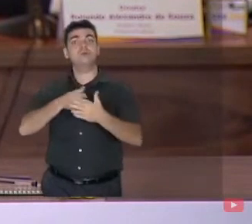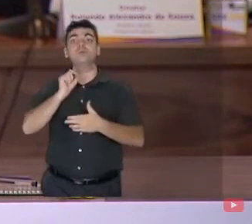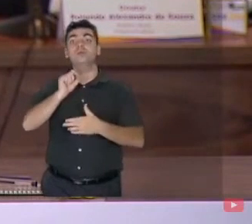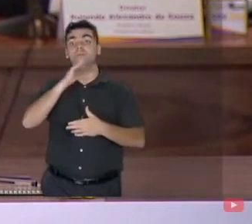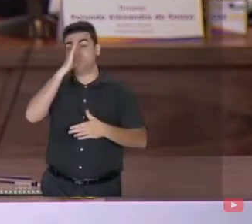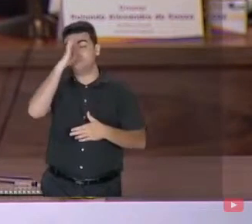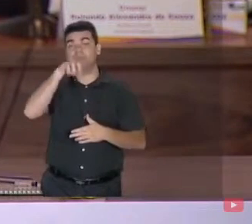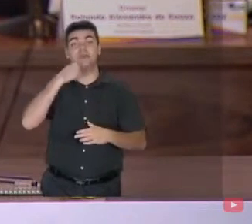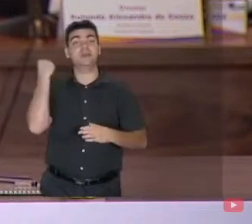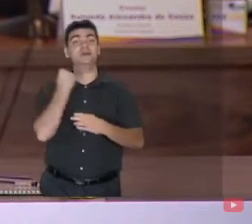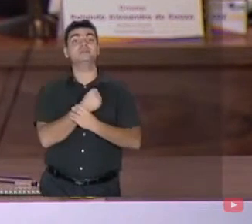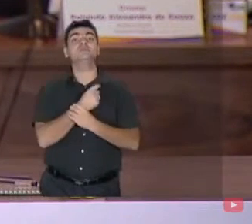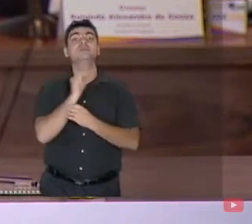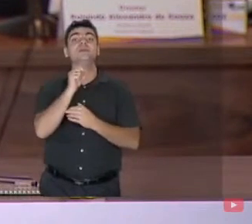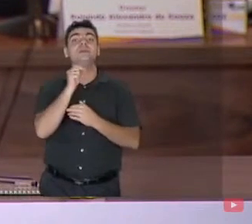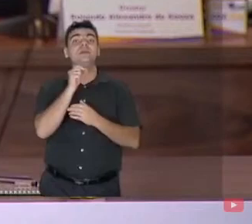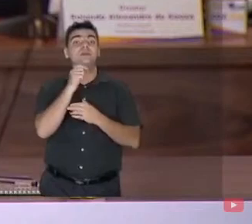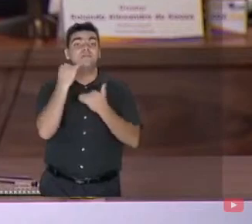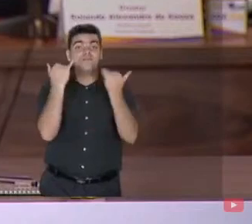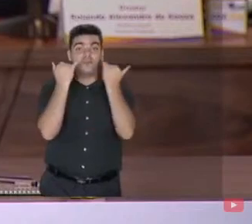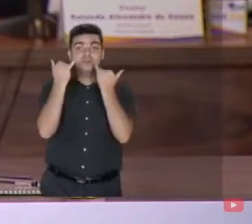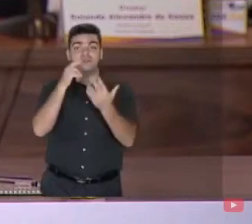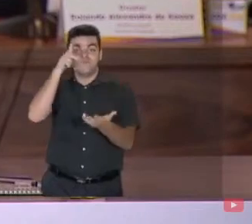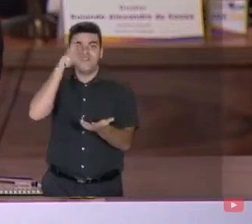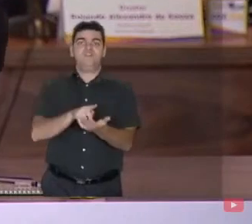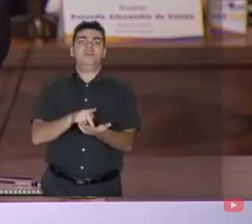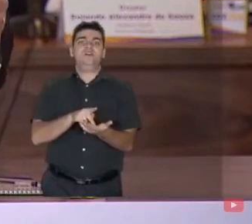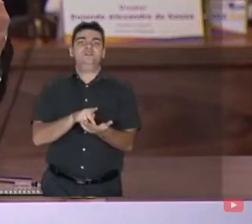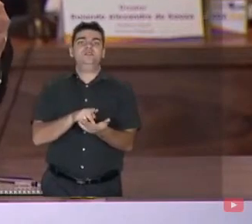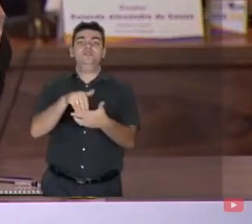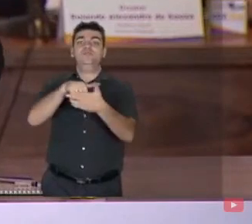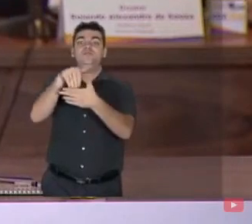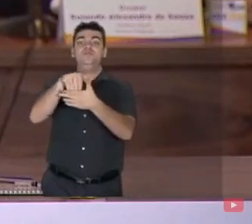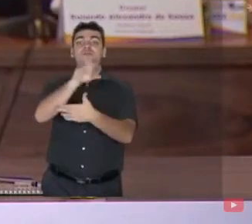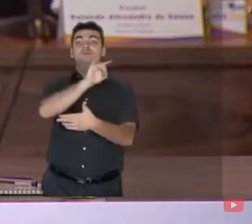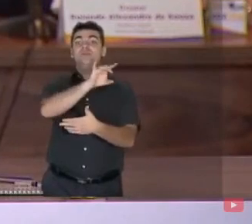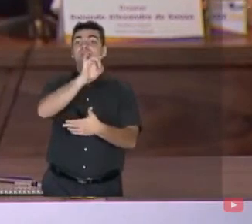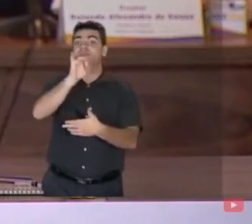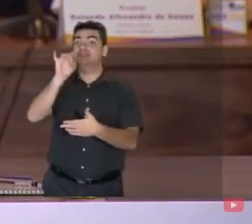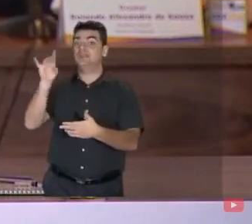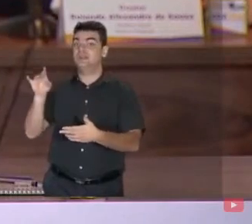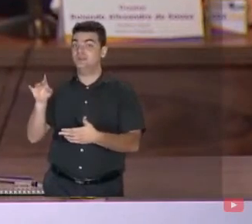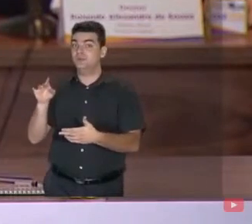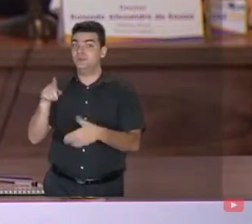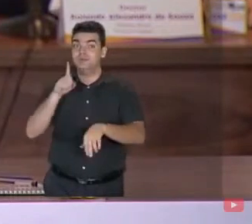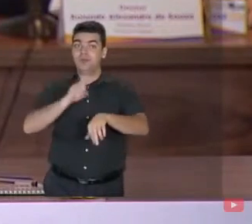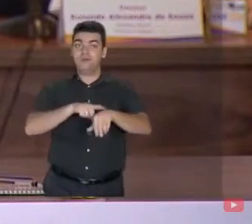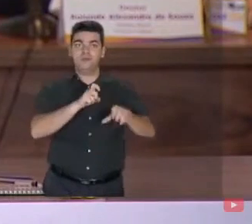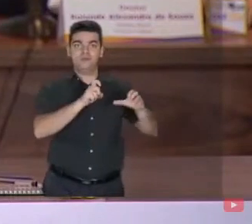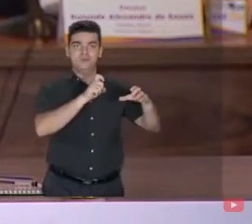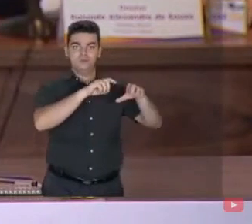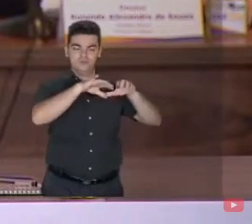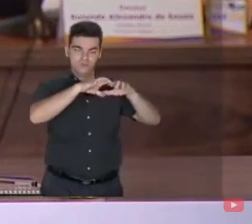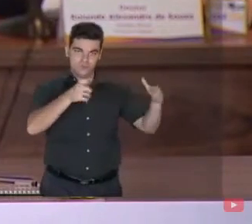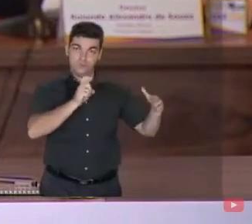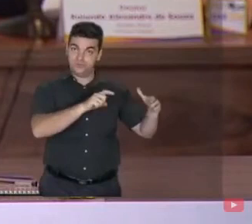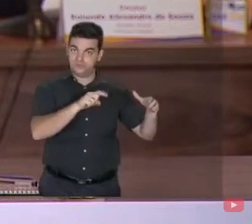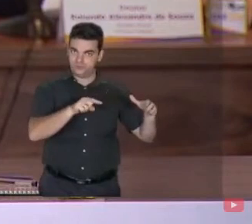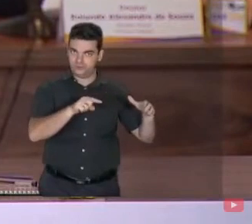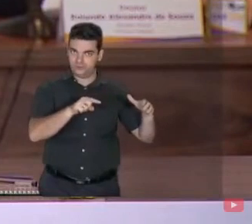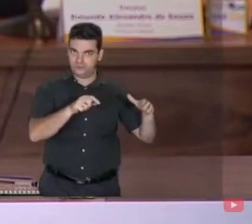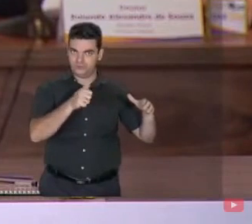era garantir a integridade da soberania popular tal como ela foi depositada nas urnas.